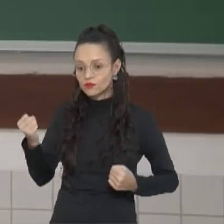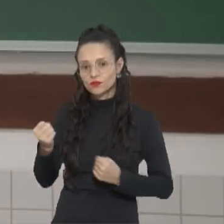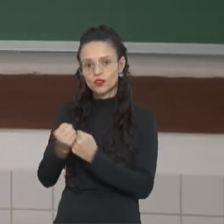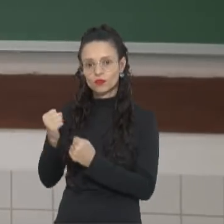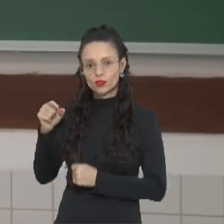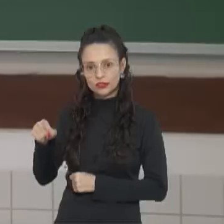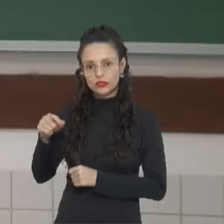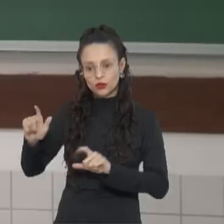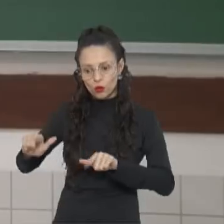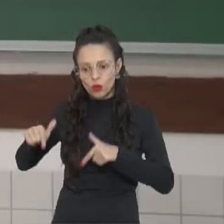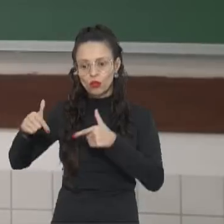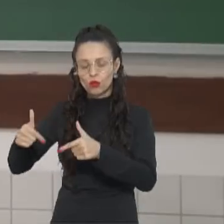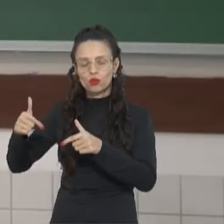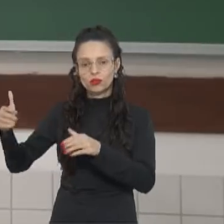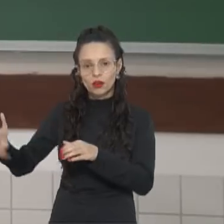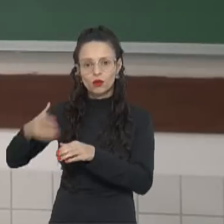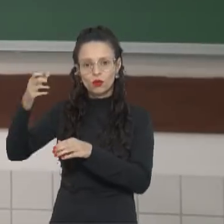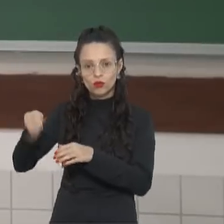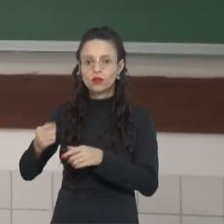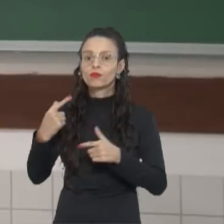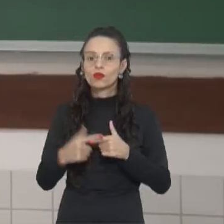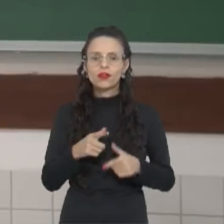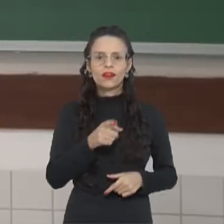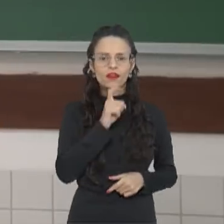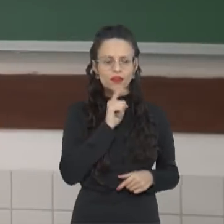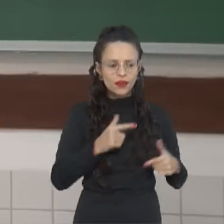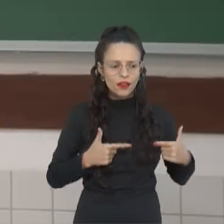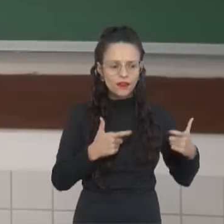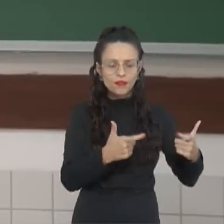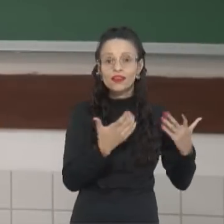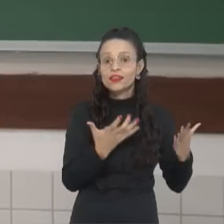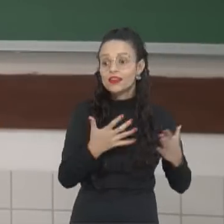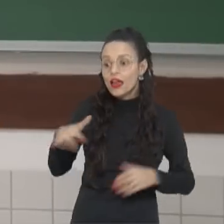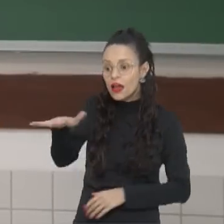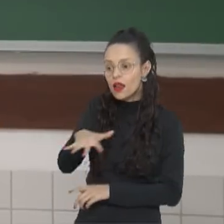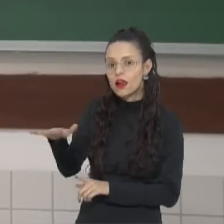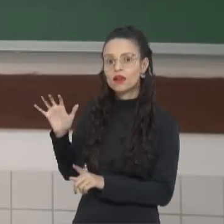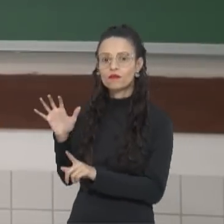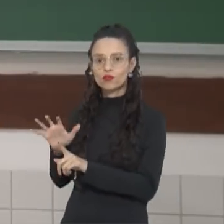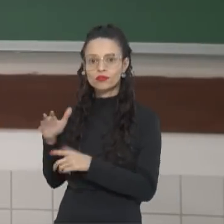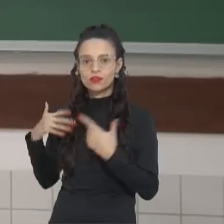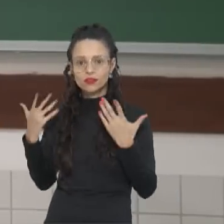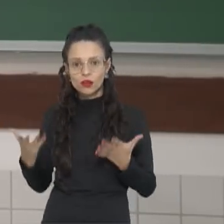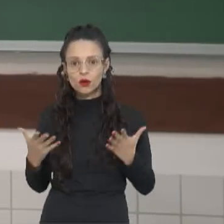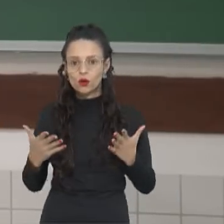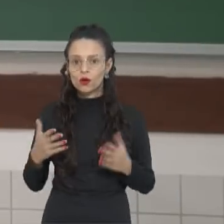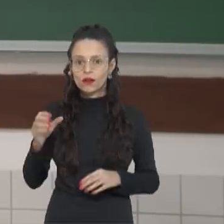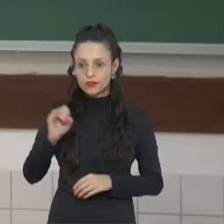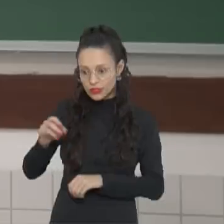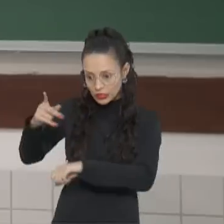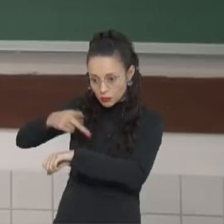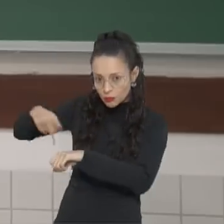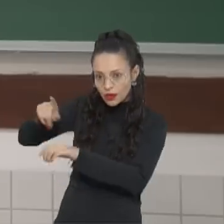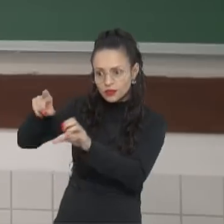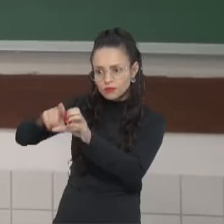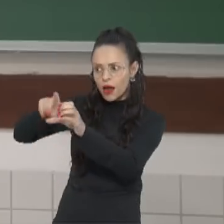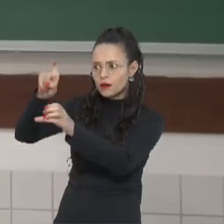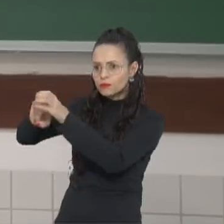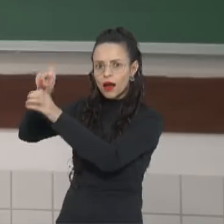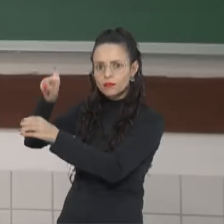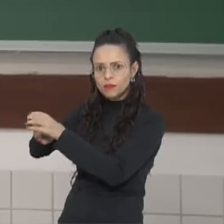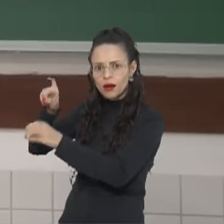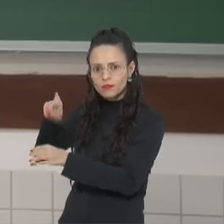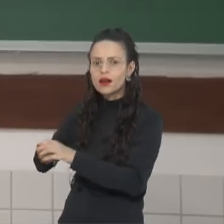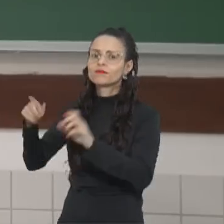quê? Guerra Fria queria o quê? Áreas de influência. Então, quanto mais países independentes,